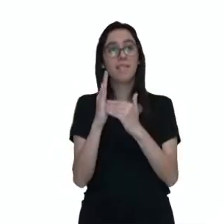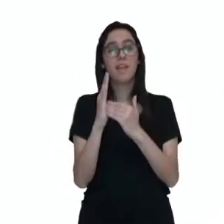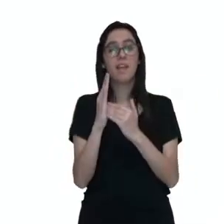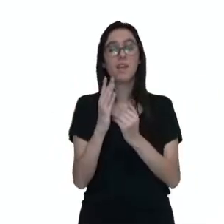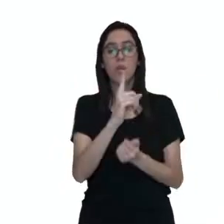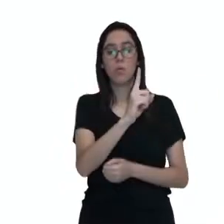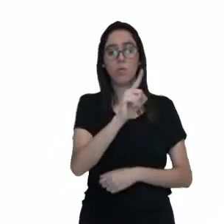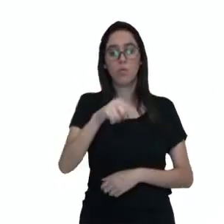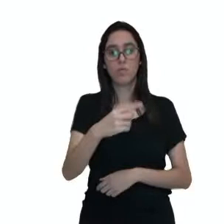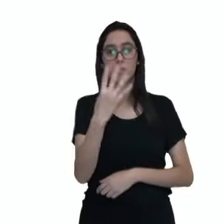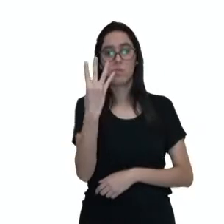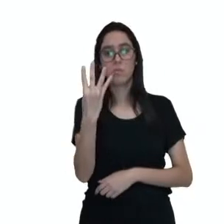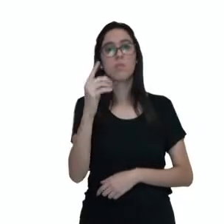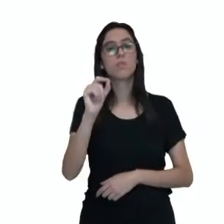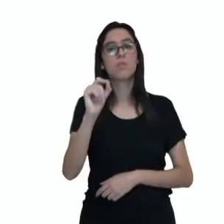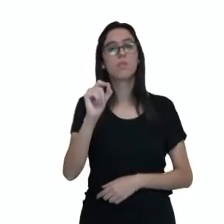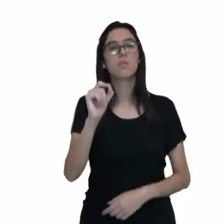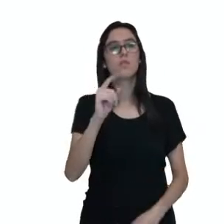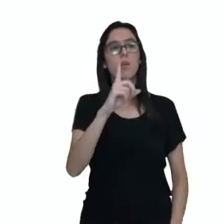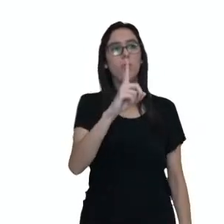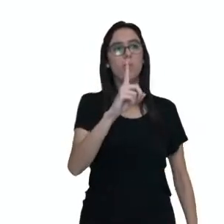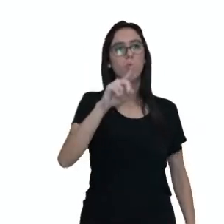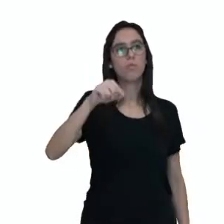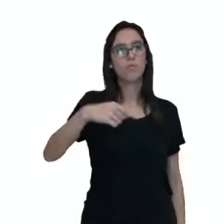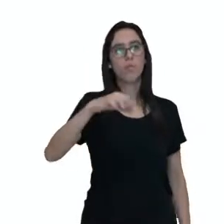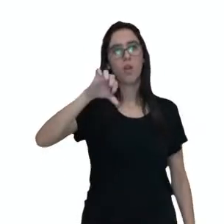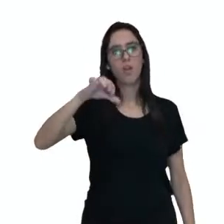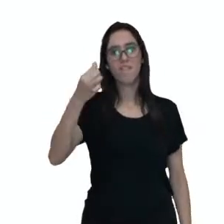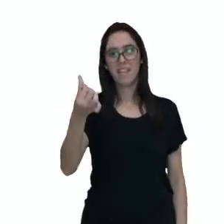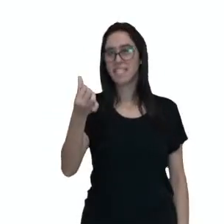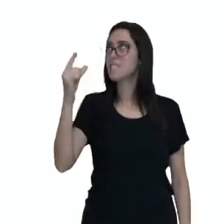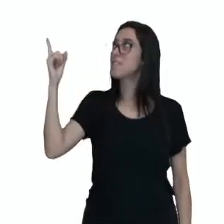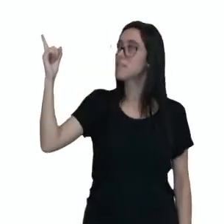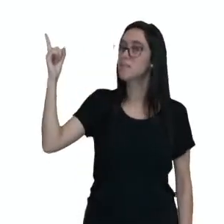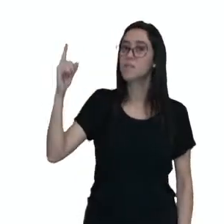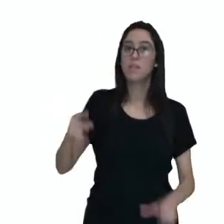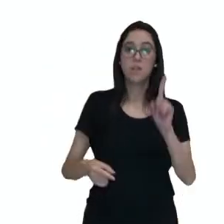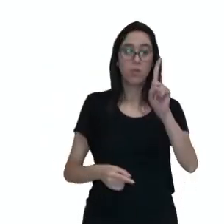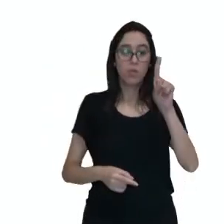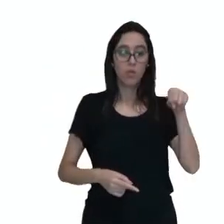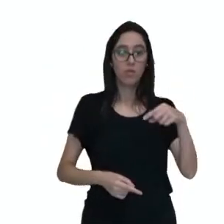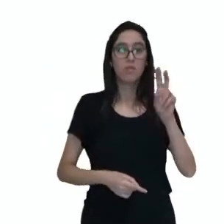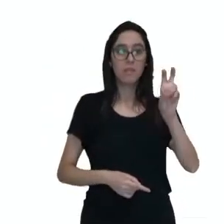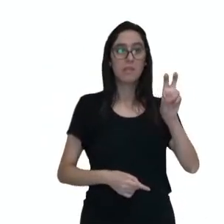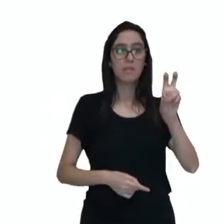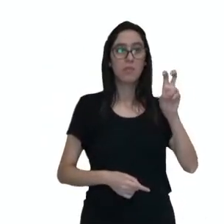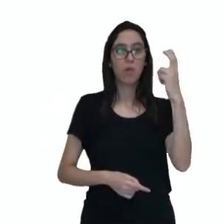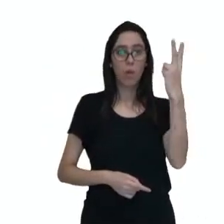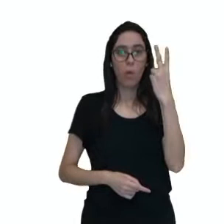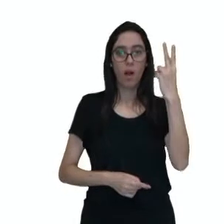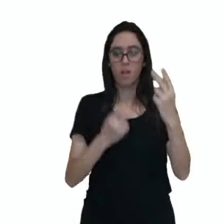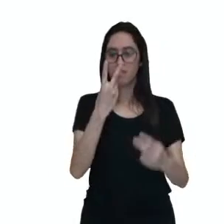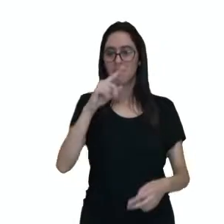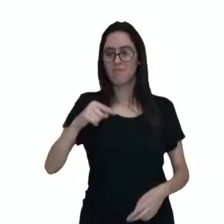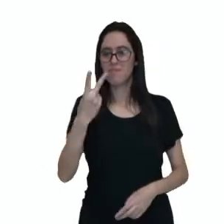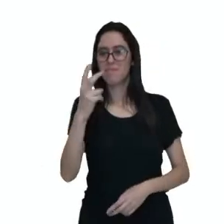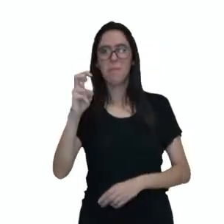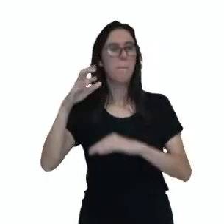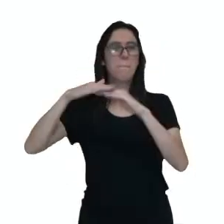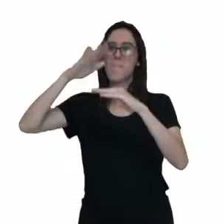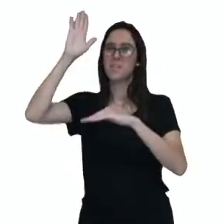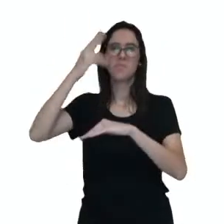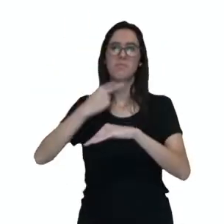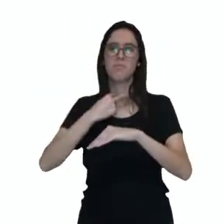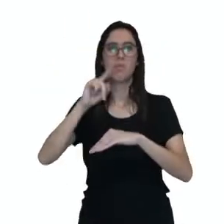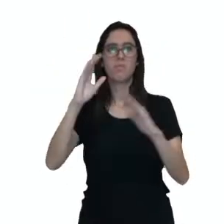dá 1,96. Quando eu faço 1,5 ao quadrado, passou, ó. Então, é um número entre